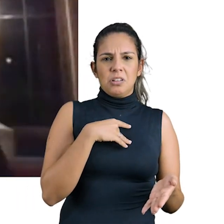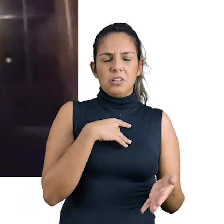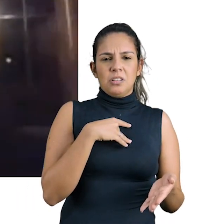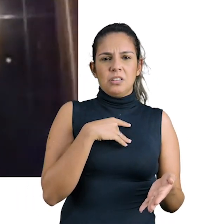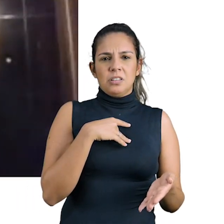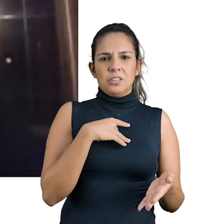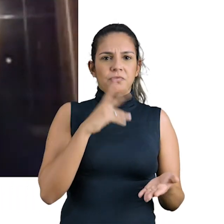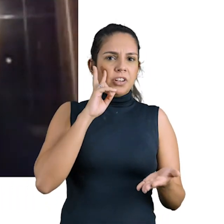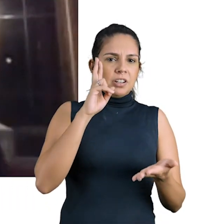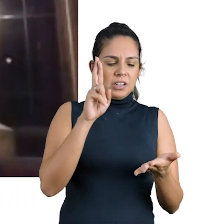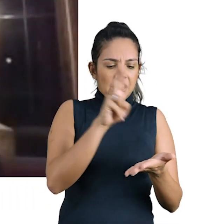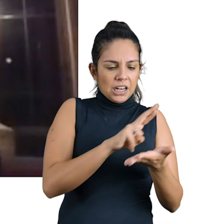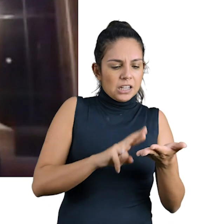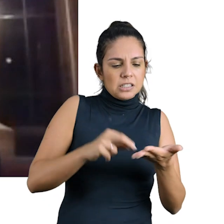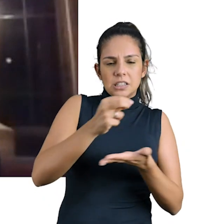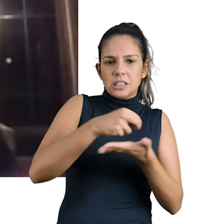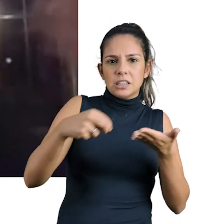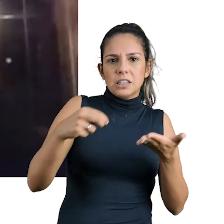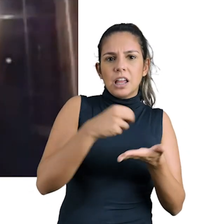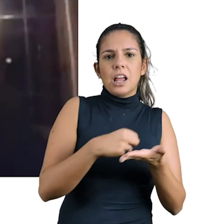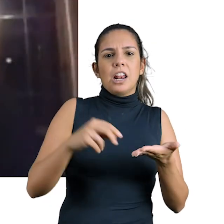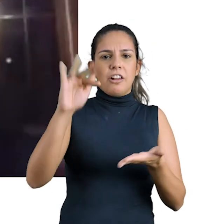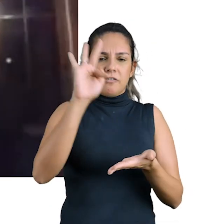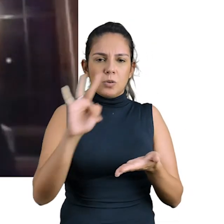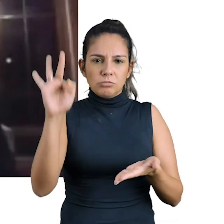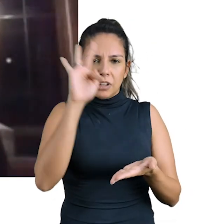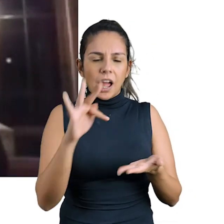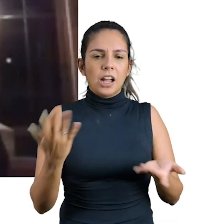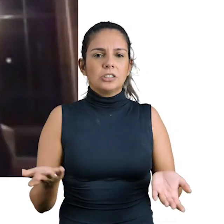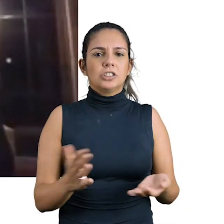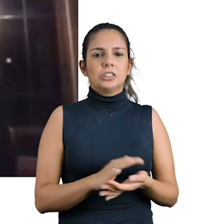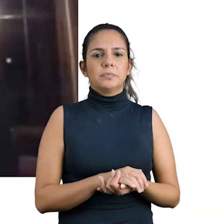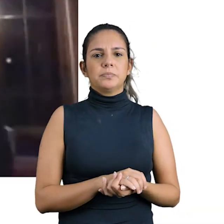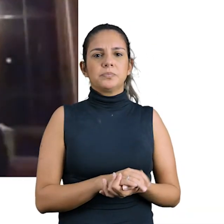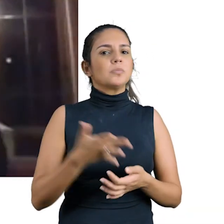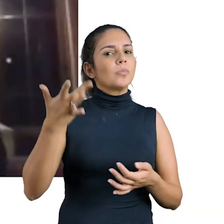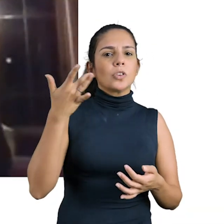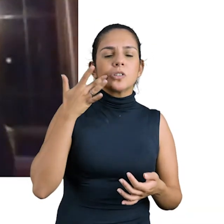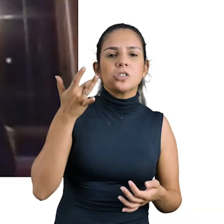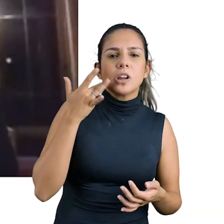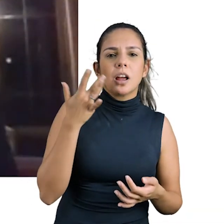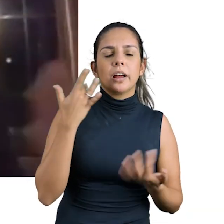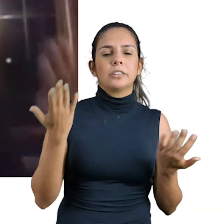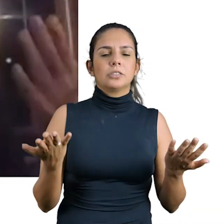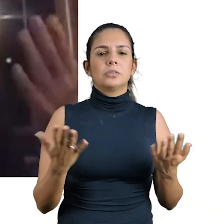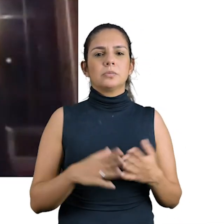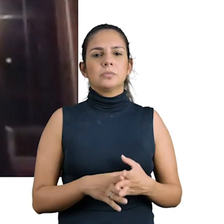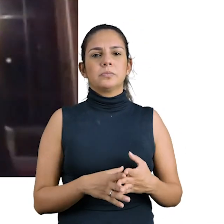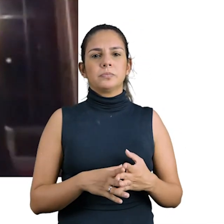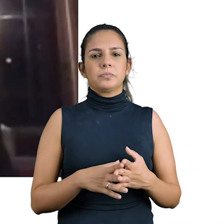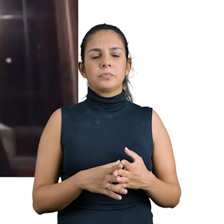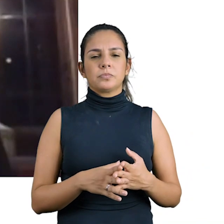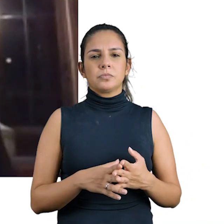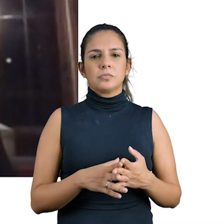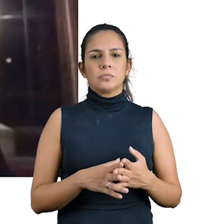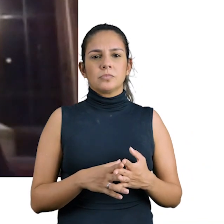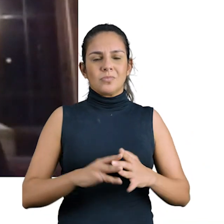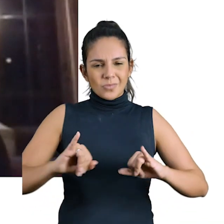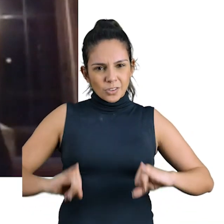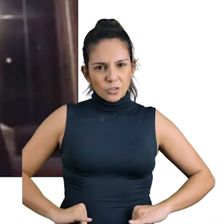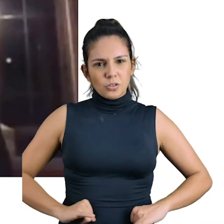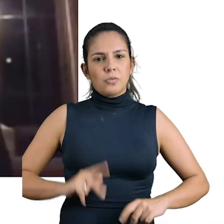nas redações, nas universidades, nos teatros, né? Quase que só